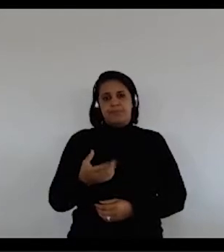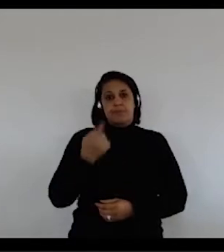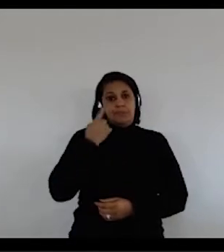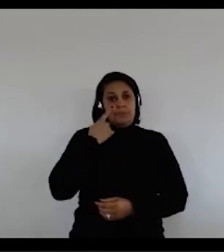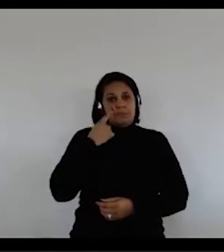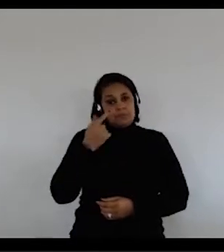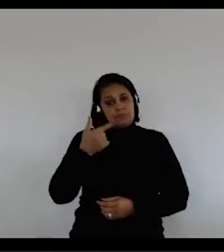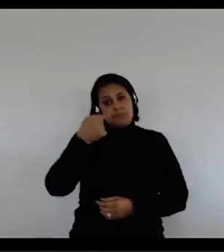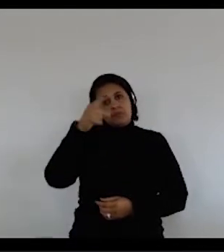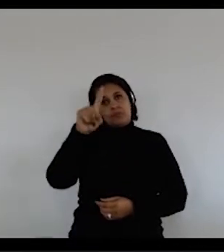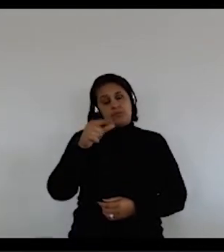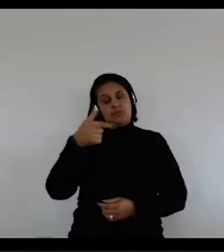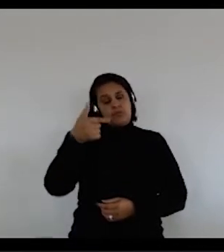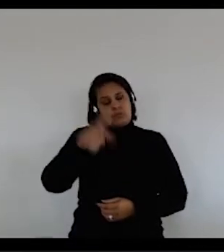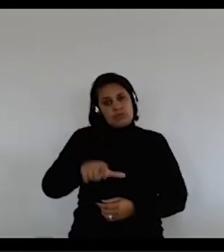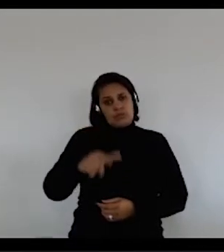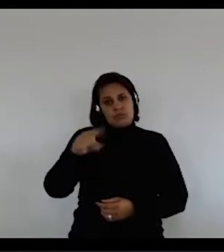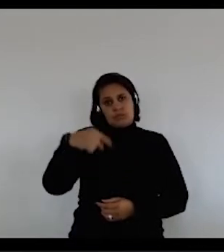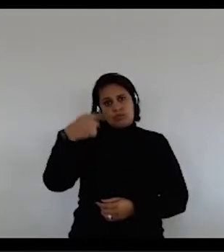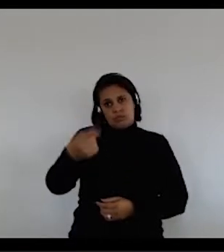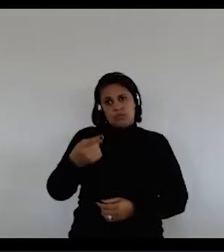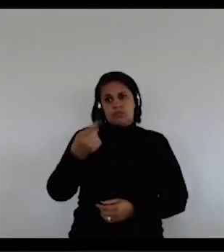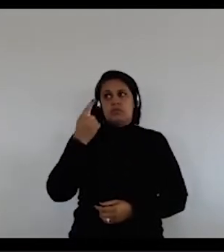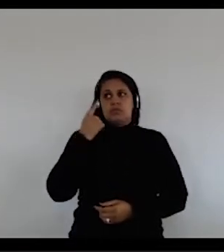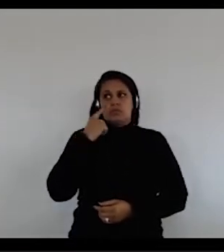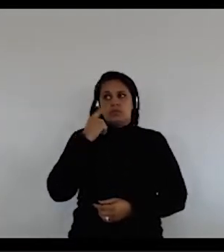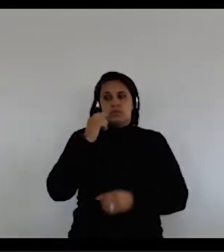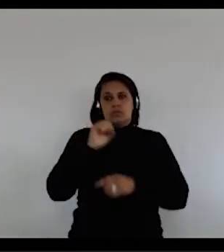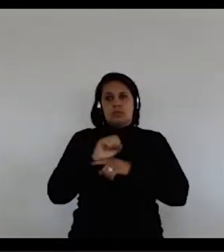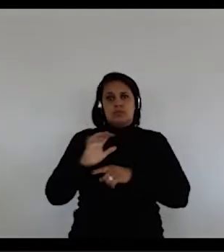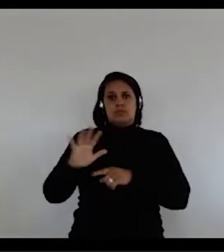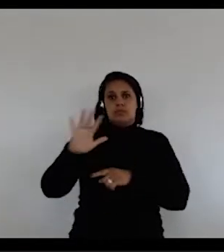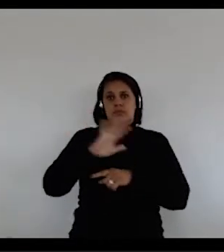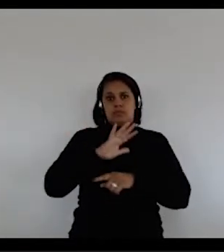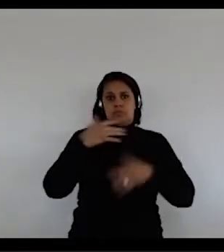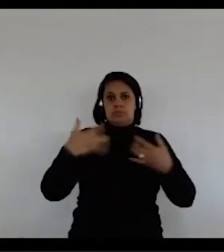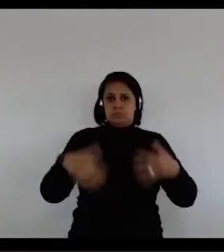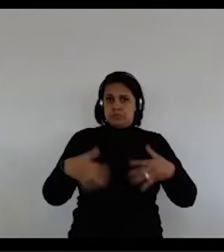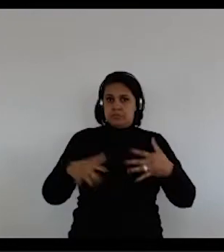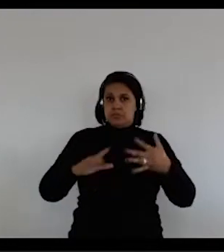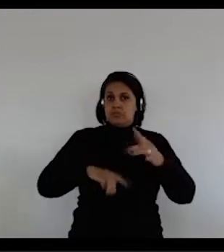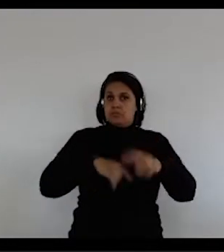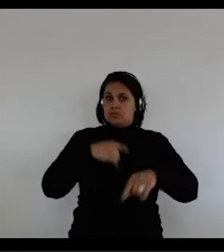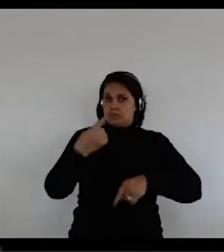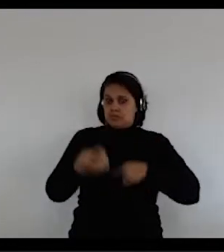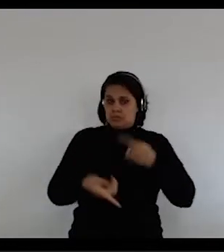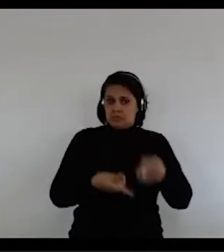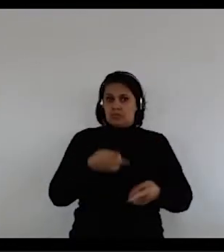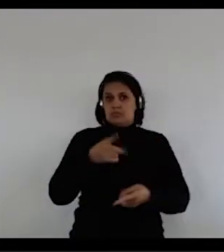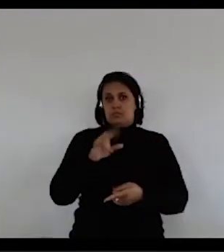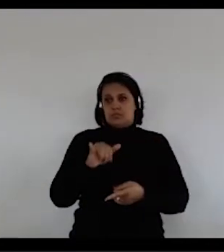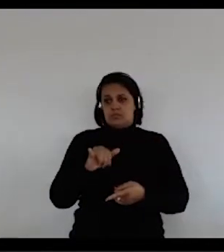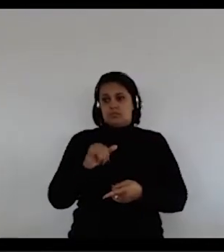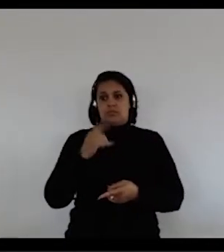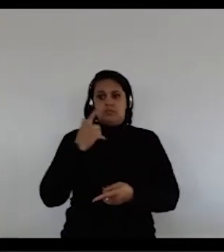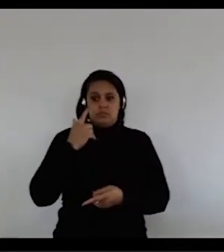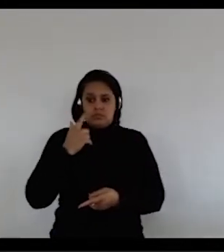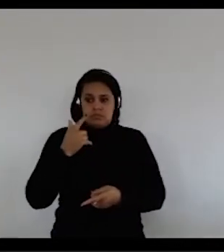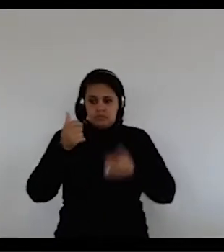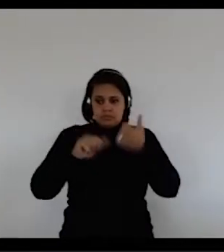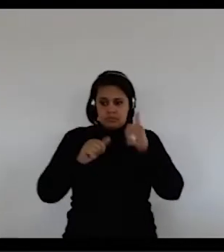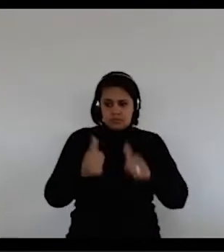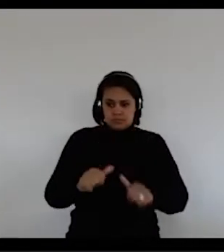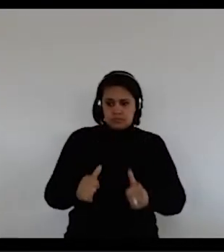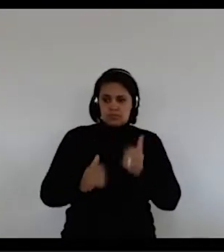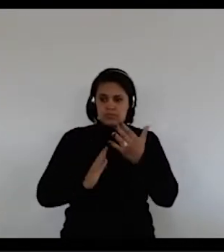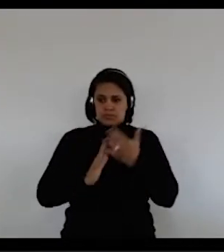ideia primeira era até finalizar o estado de alarma. Depois, numa das prórrogas que foram